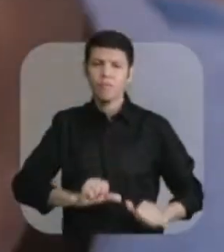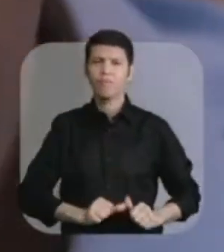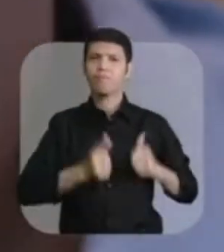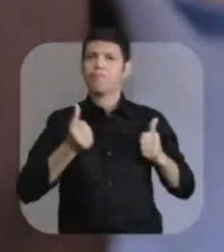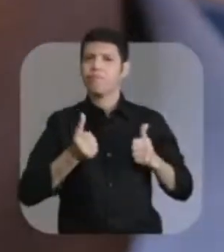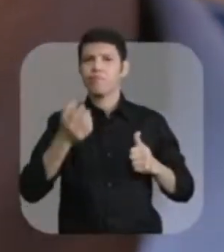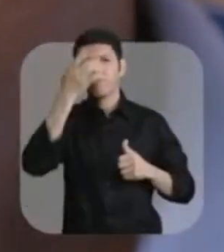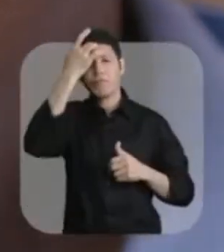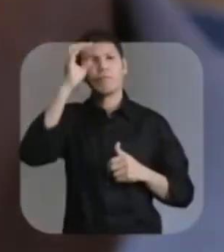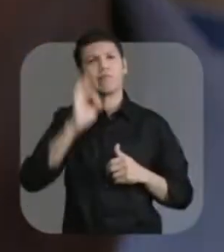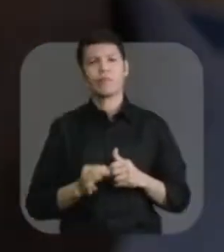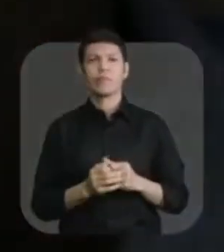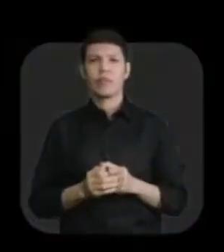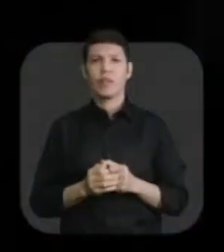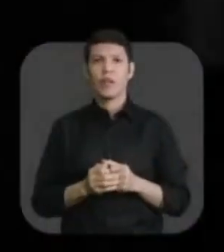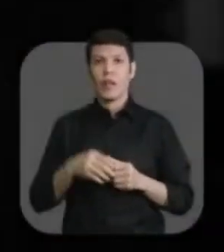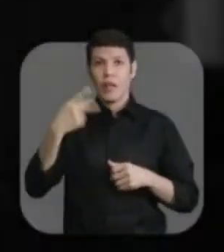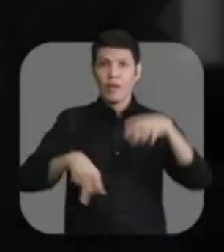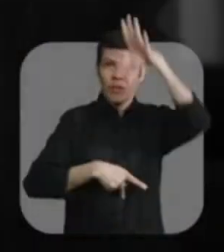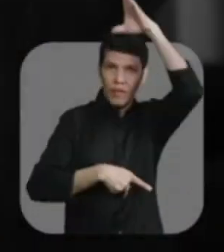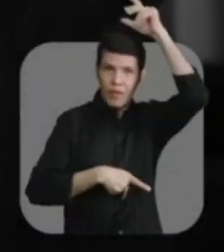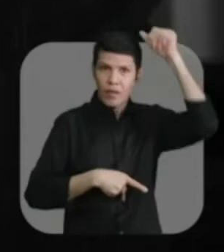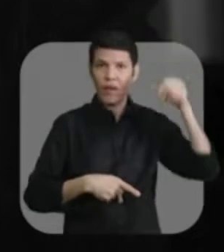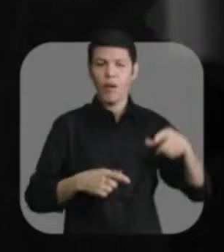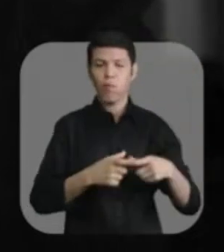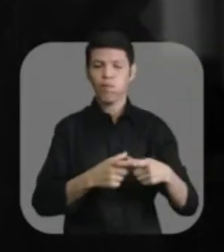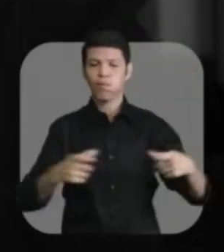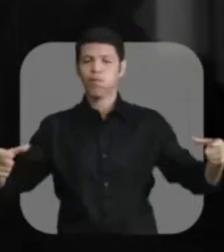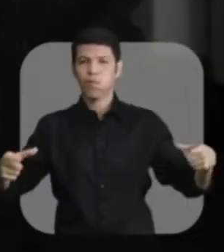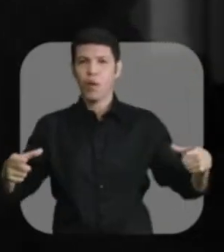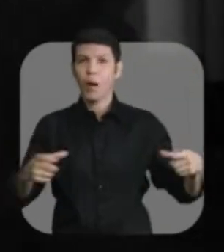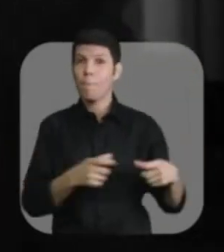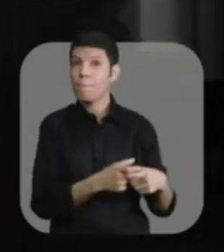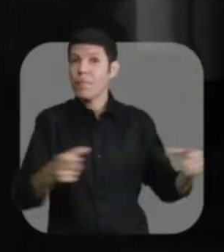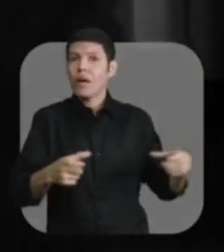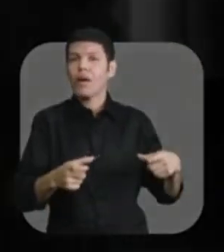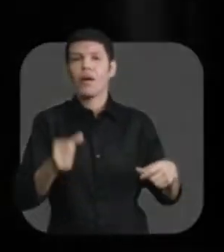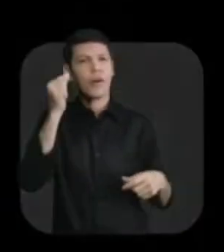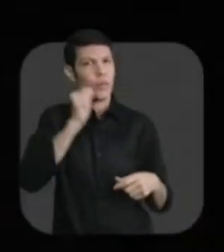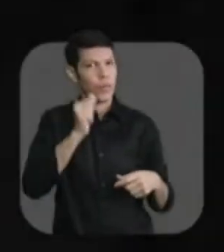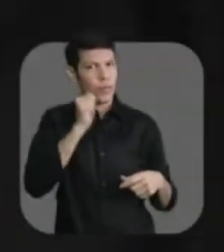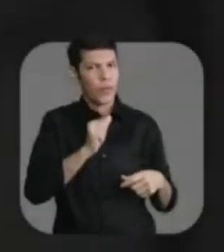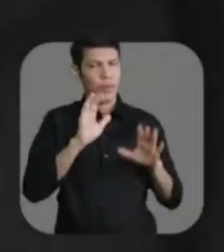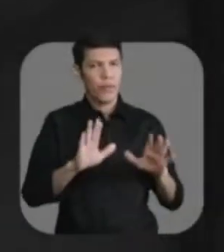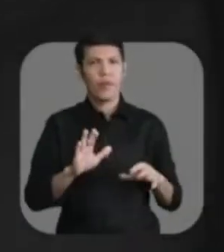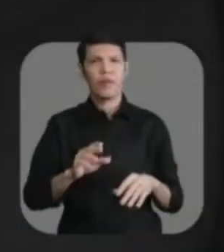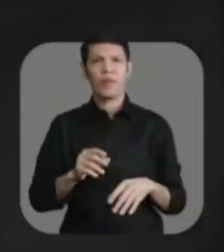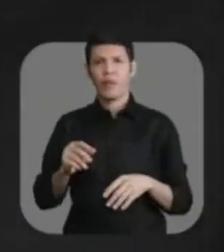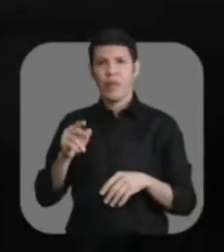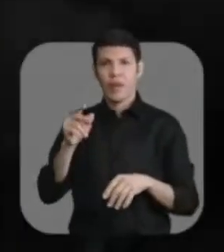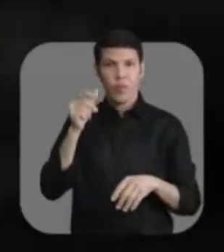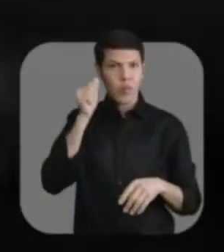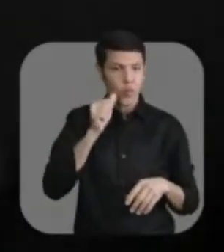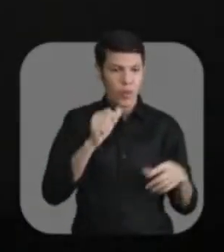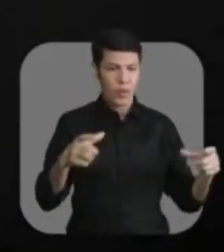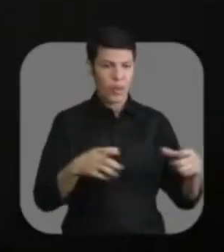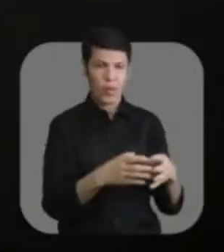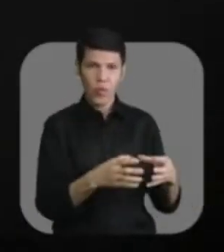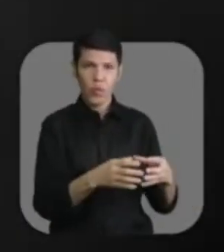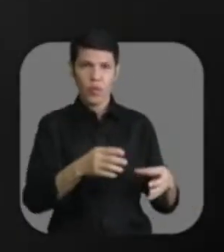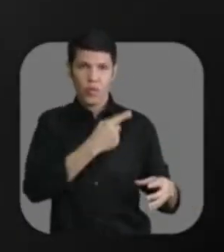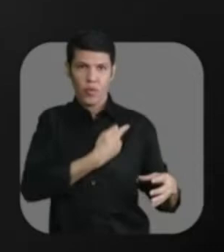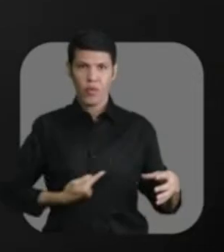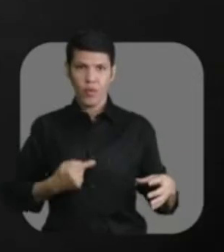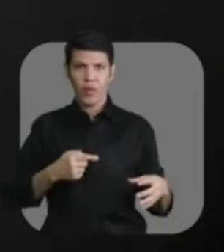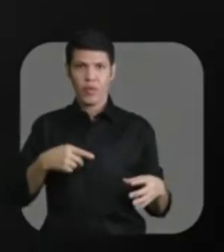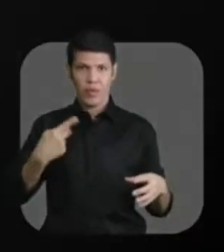Isso transforma. As mulheres são mais da metade da população do Amazonas. Mas isso não corresponde à atenção que elas